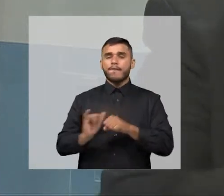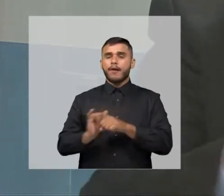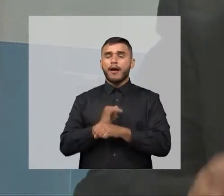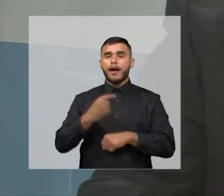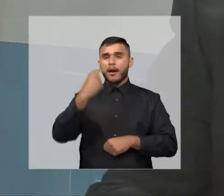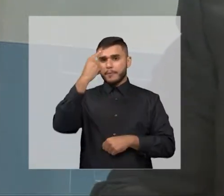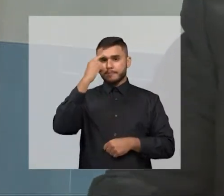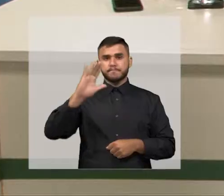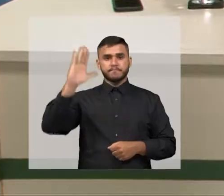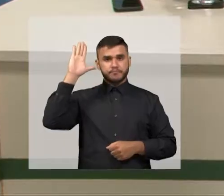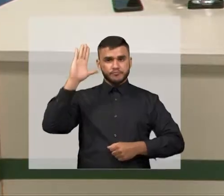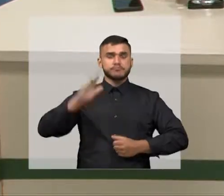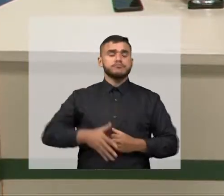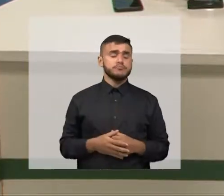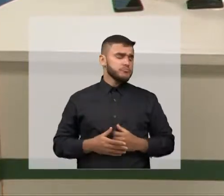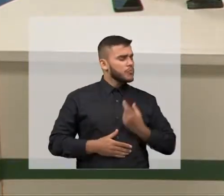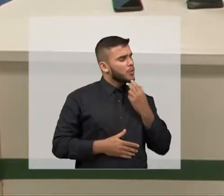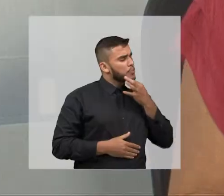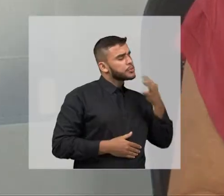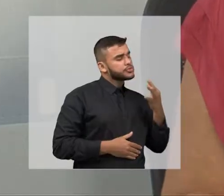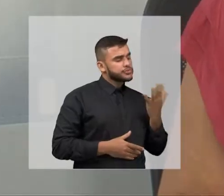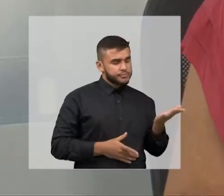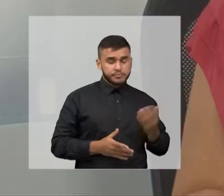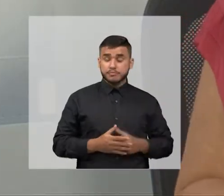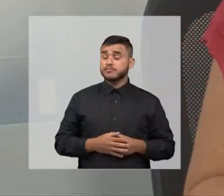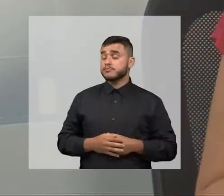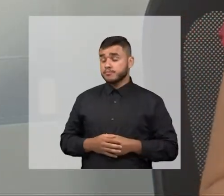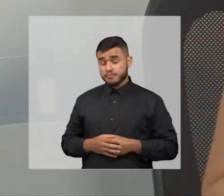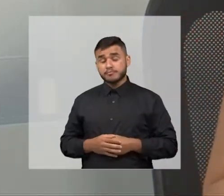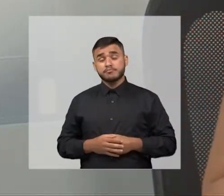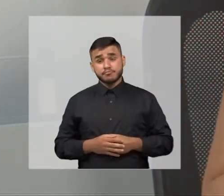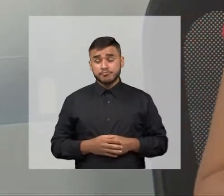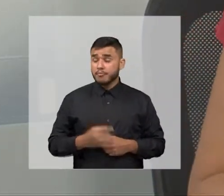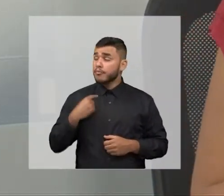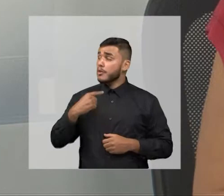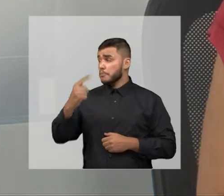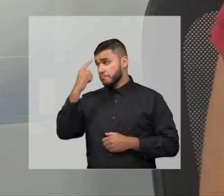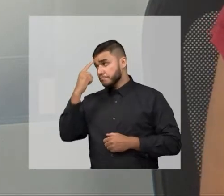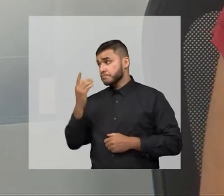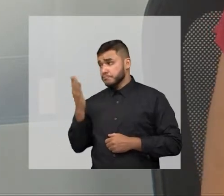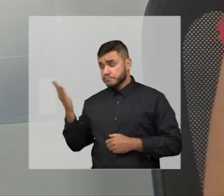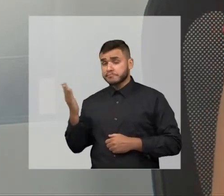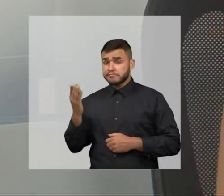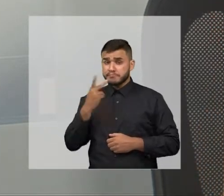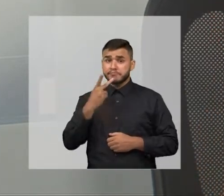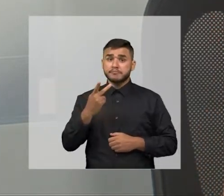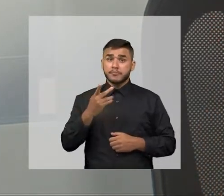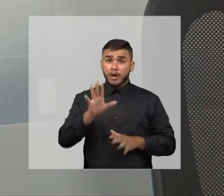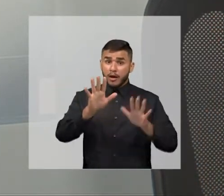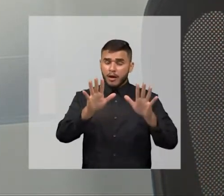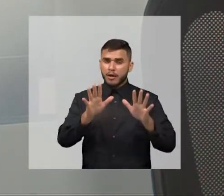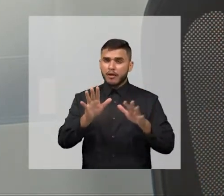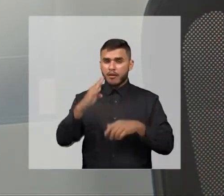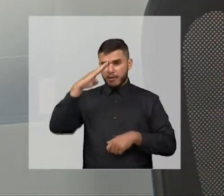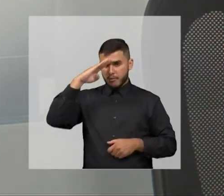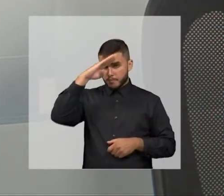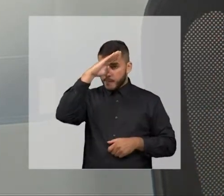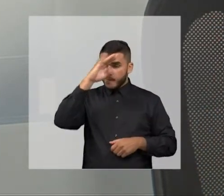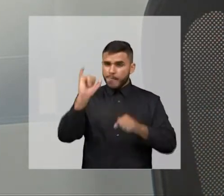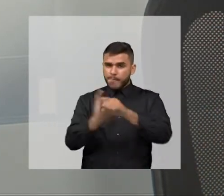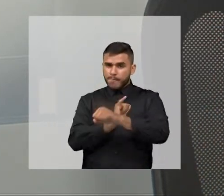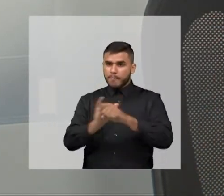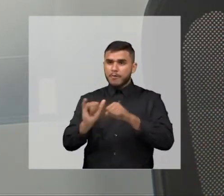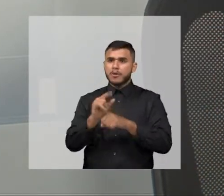pois é, mais ou menos isso ou não? Eu penso que o Bolsonaro manipulou a opinião das pessoas, ele se